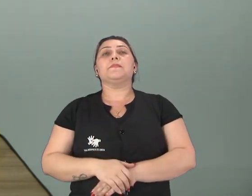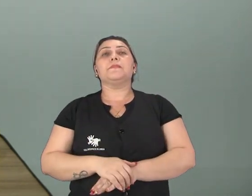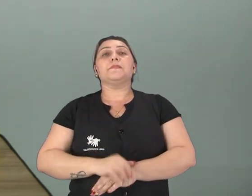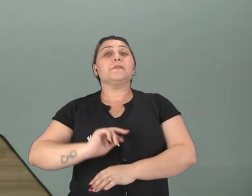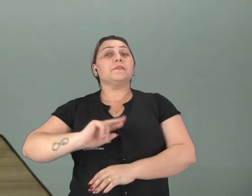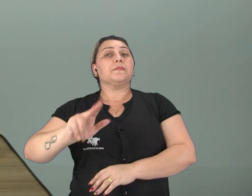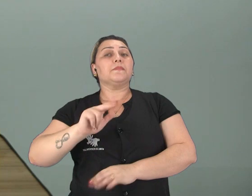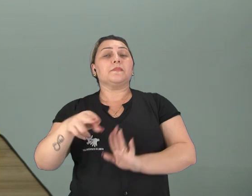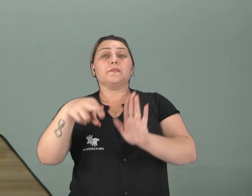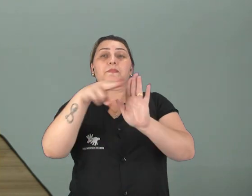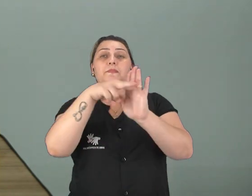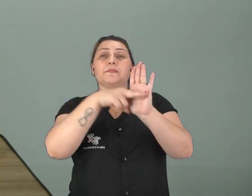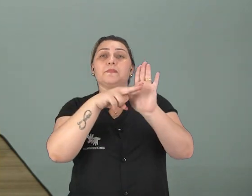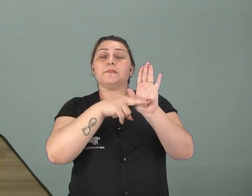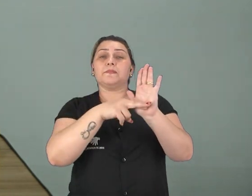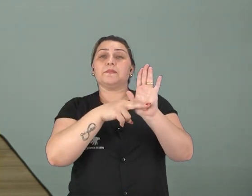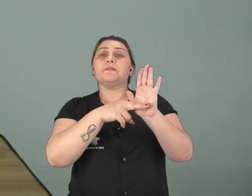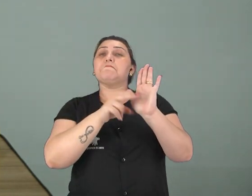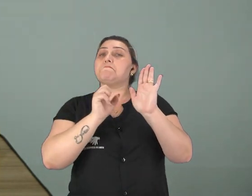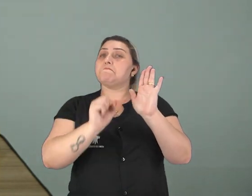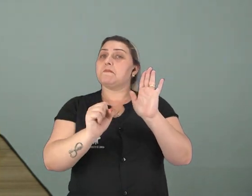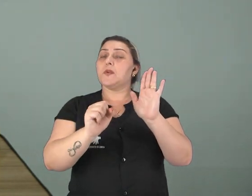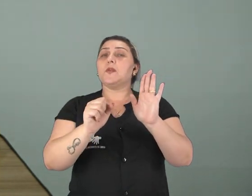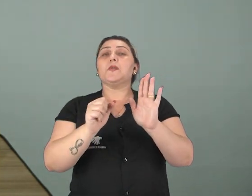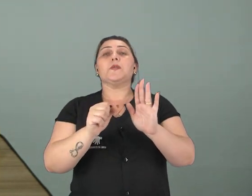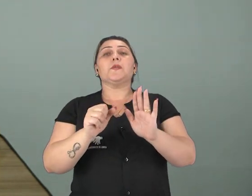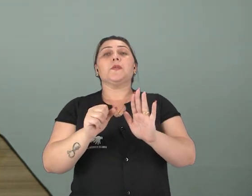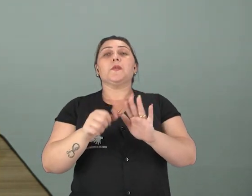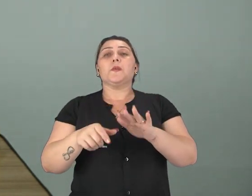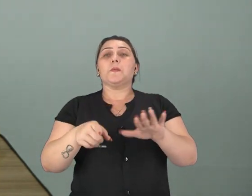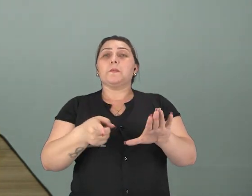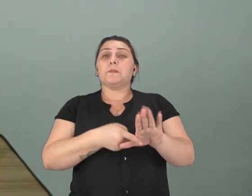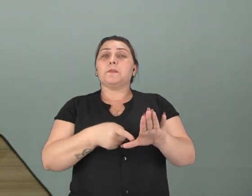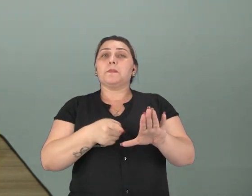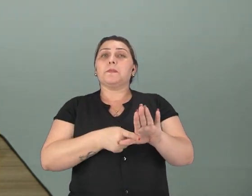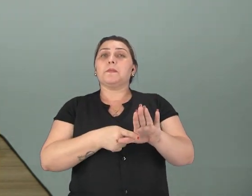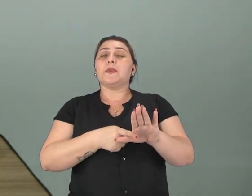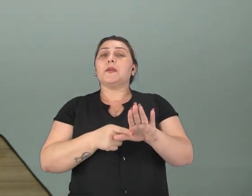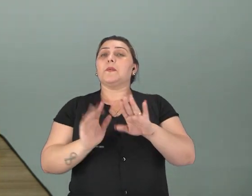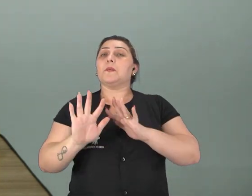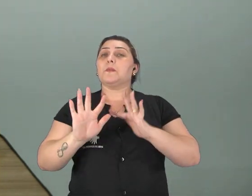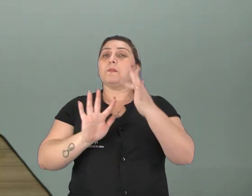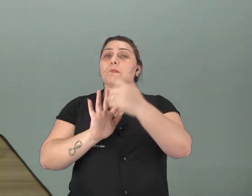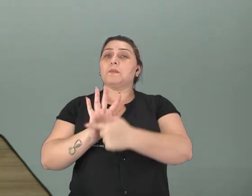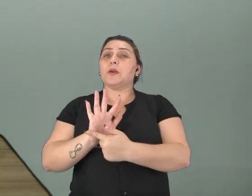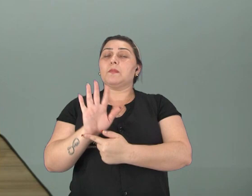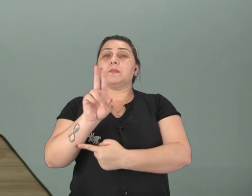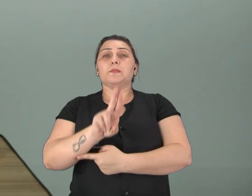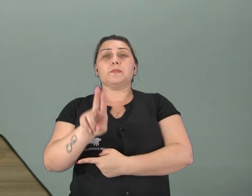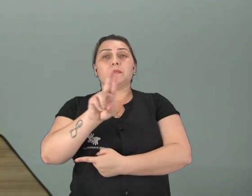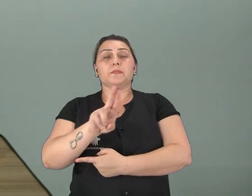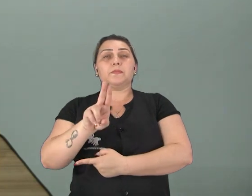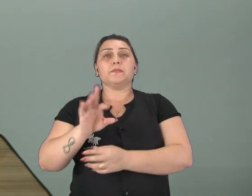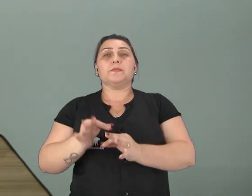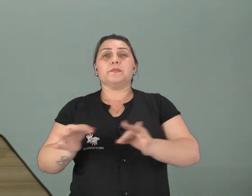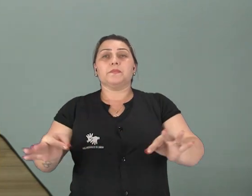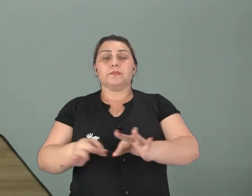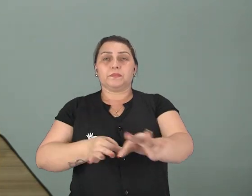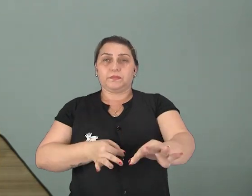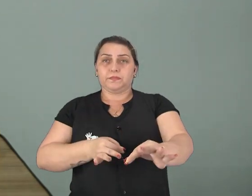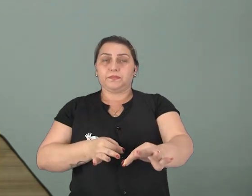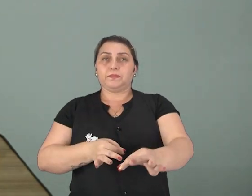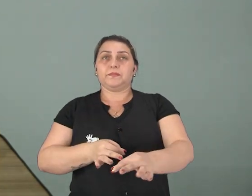são padronizadas, que pode ser o pé, até mesmo o nosso palmo que utilizamos para